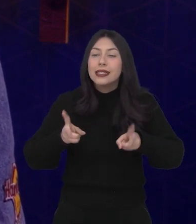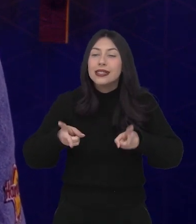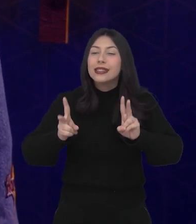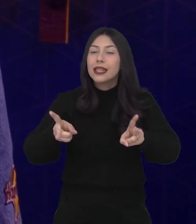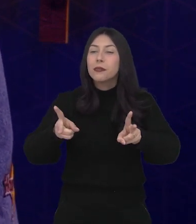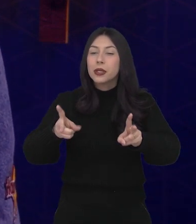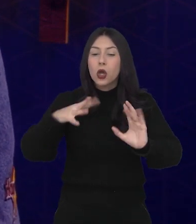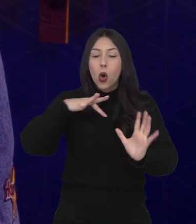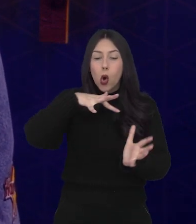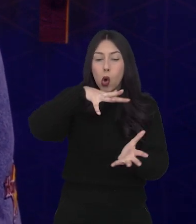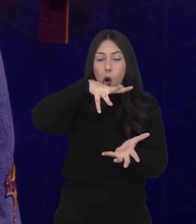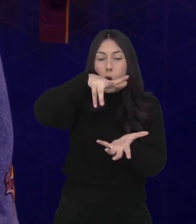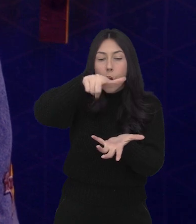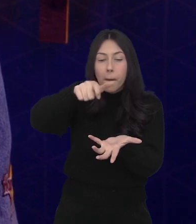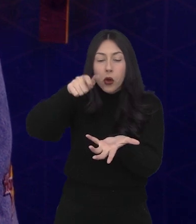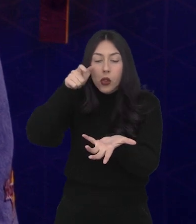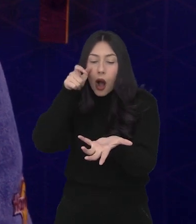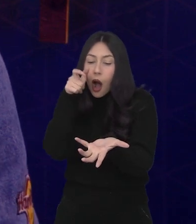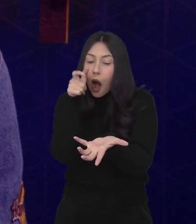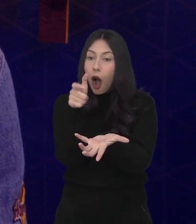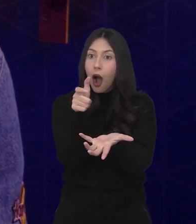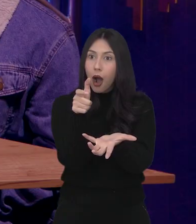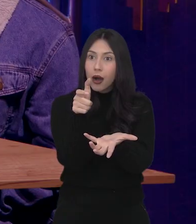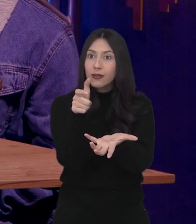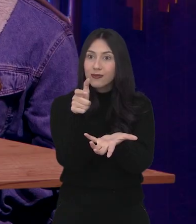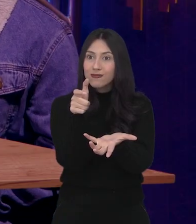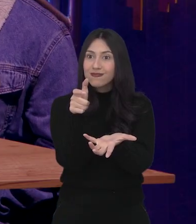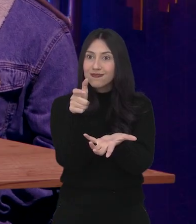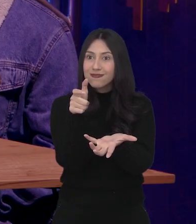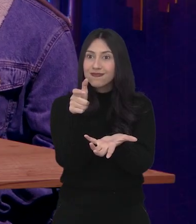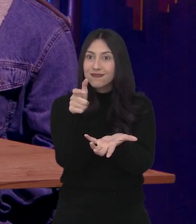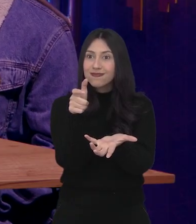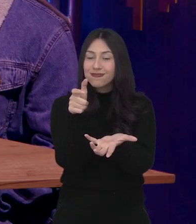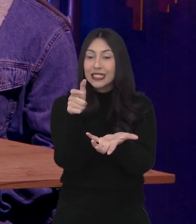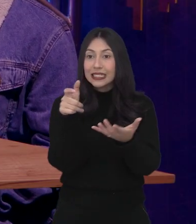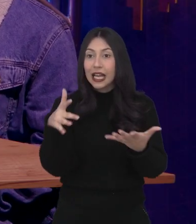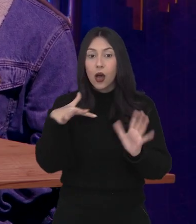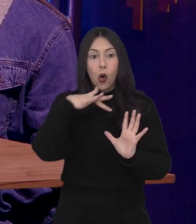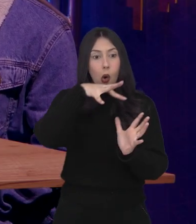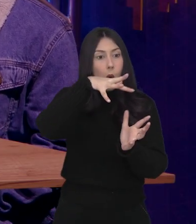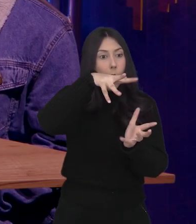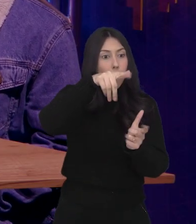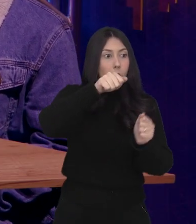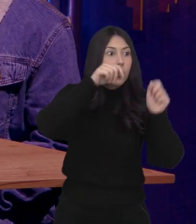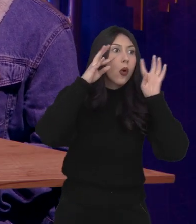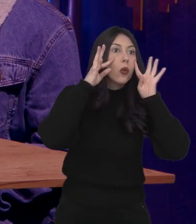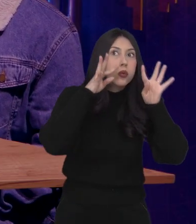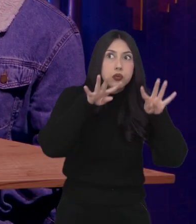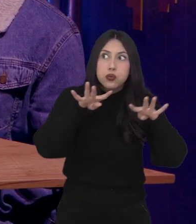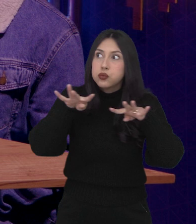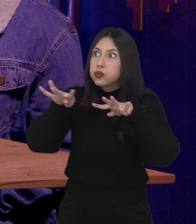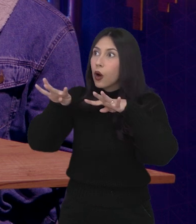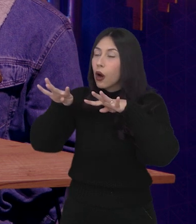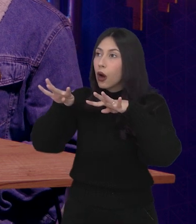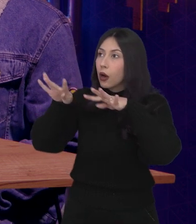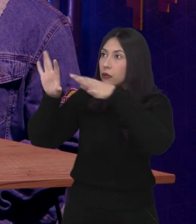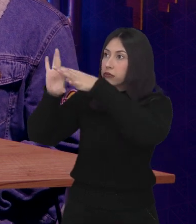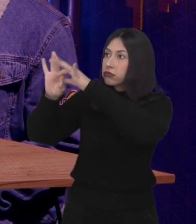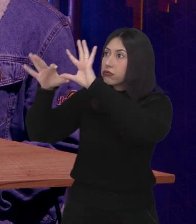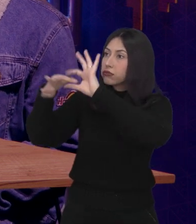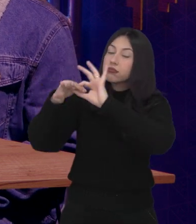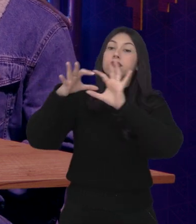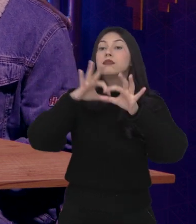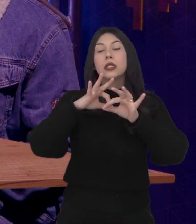palco mundial. Todo mundo está olhando para as Olimpíadas. É o mundo inteiro, são 5 continentes,